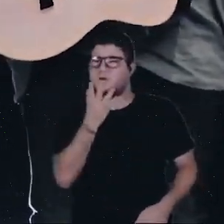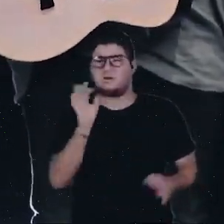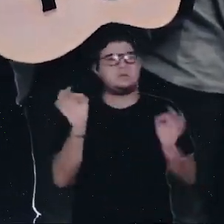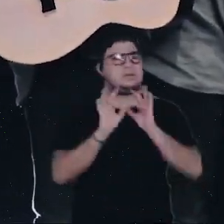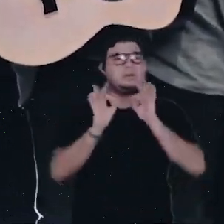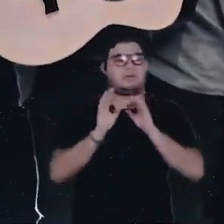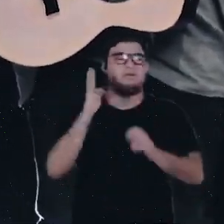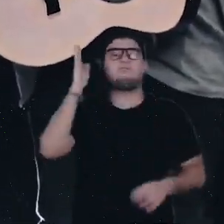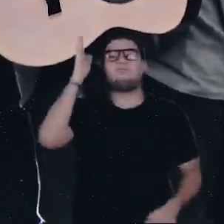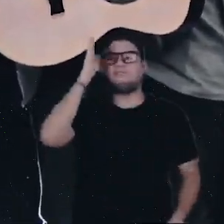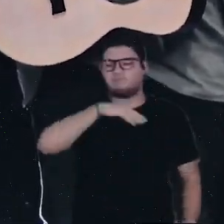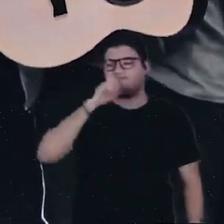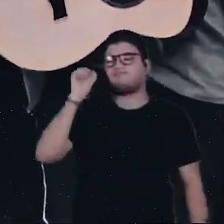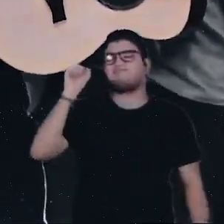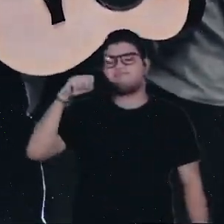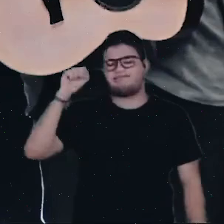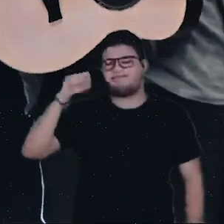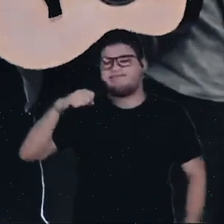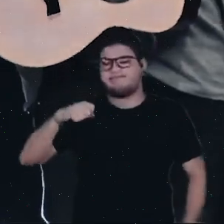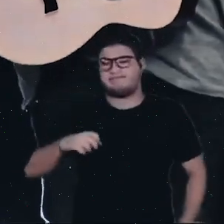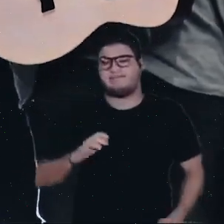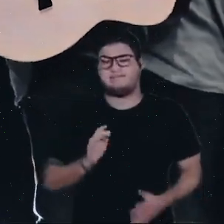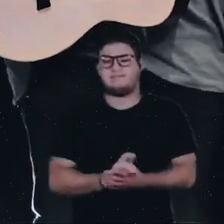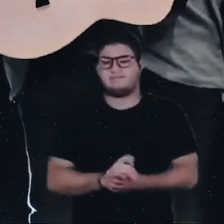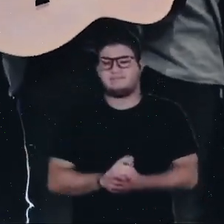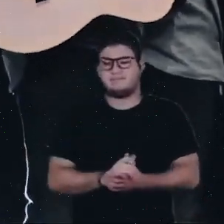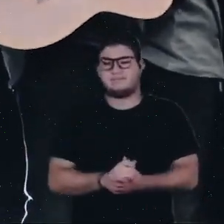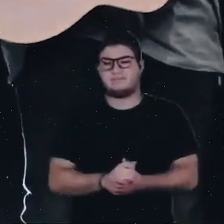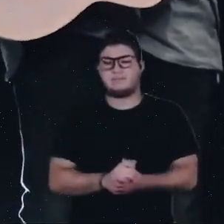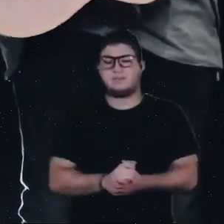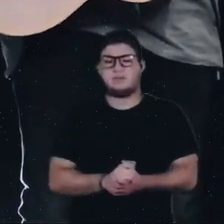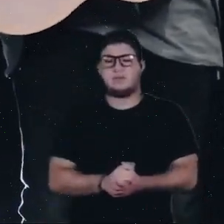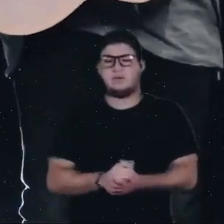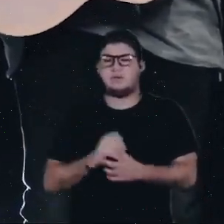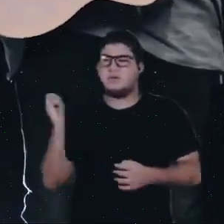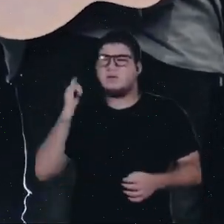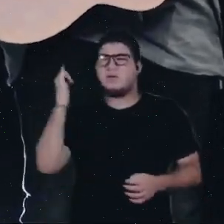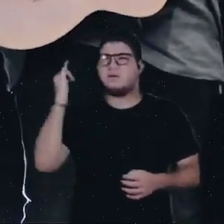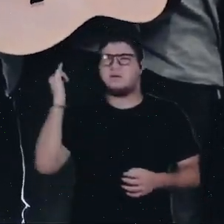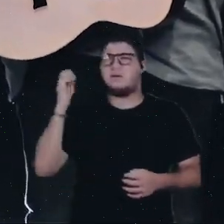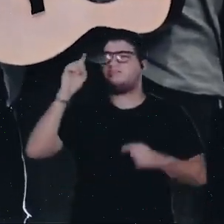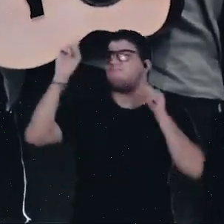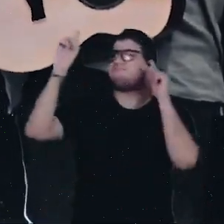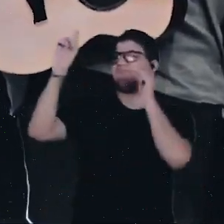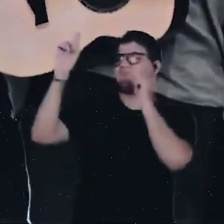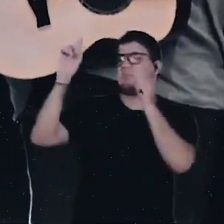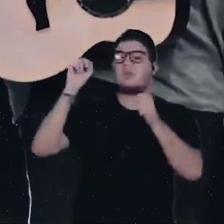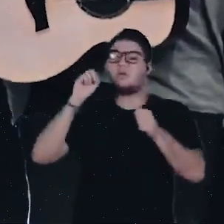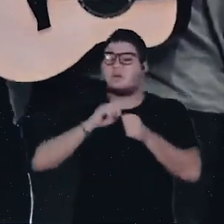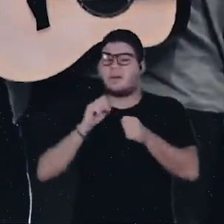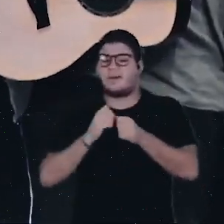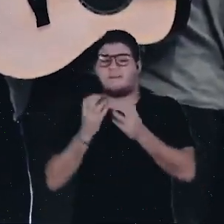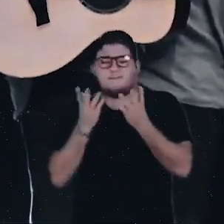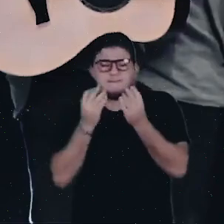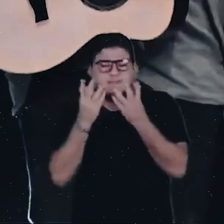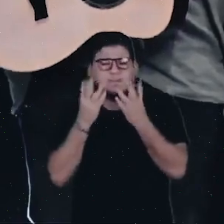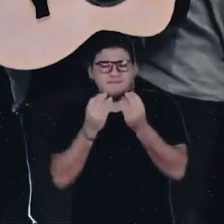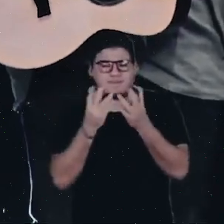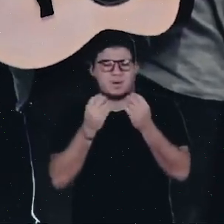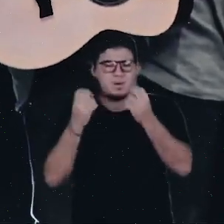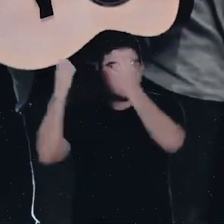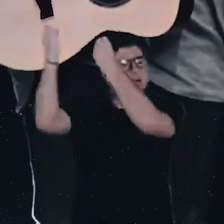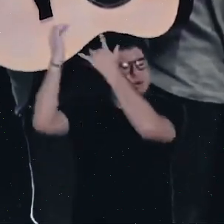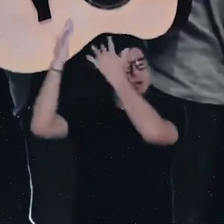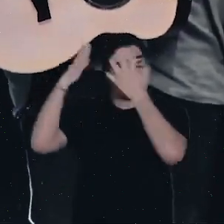ruins. É ou não é? Rapaz, é impressionante. Se Deus faz um monte de coisas boas na sua